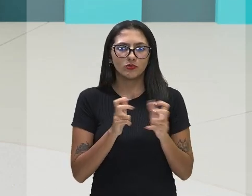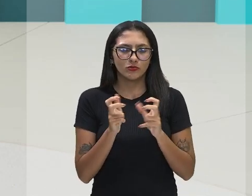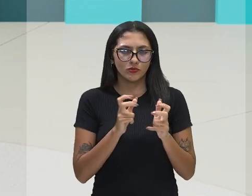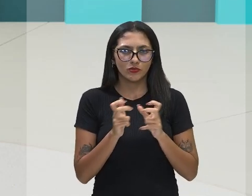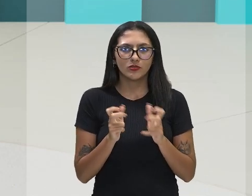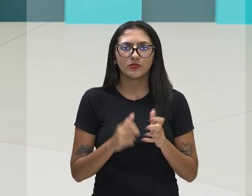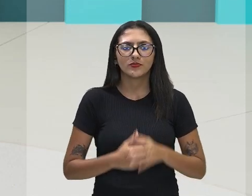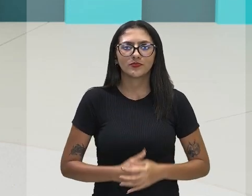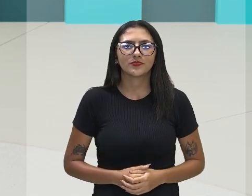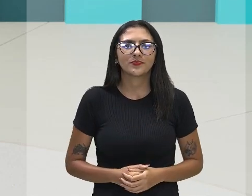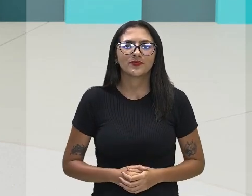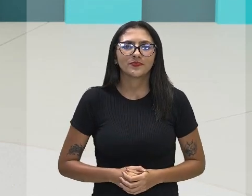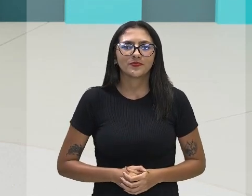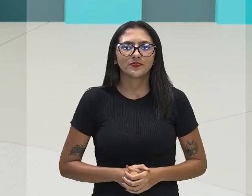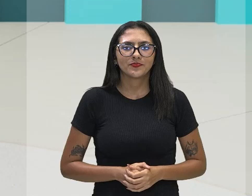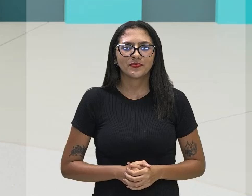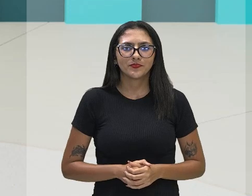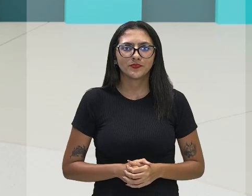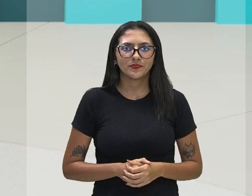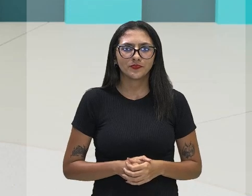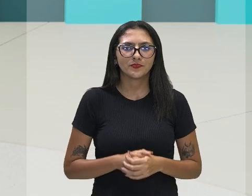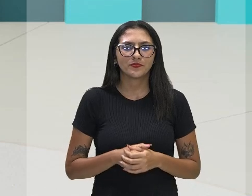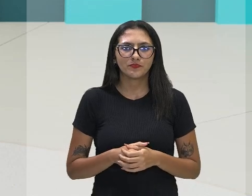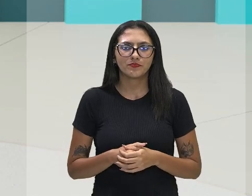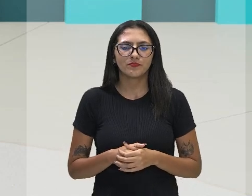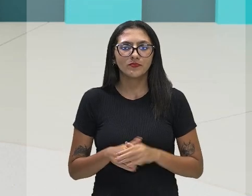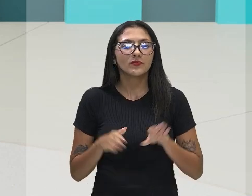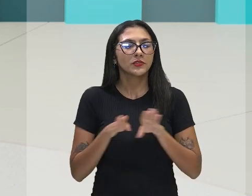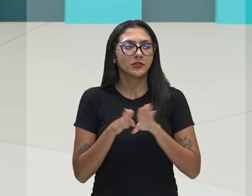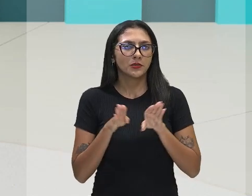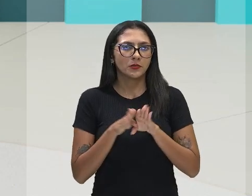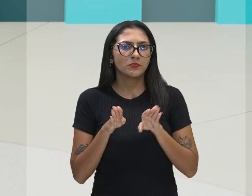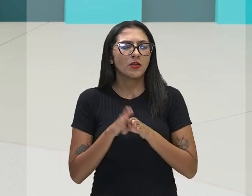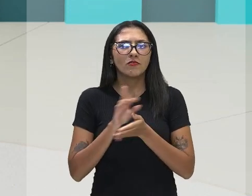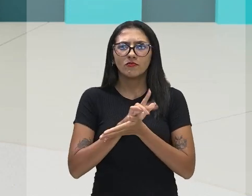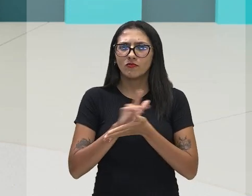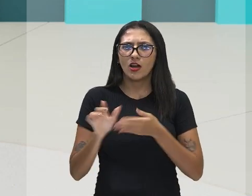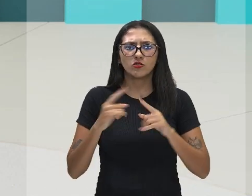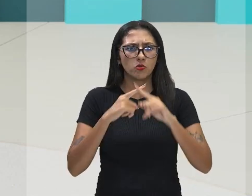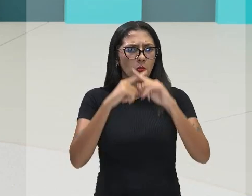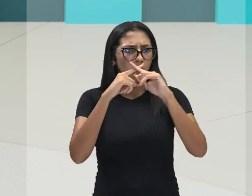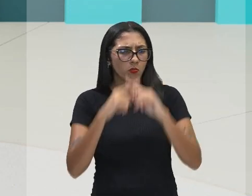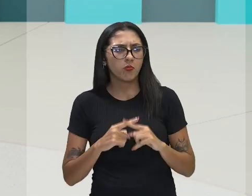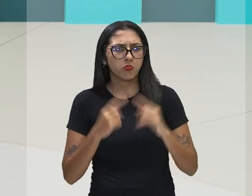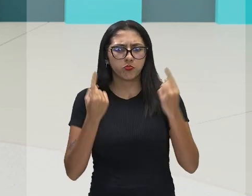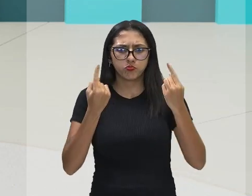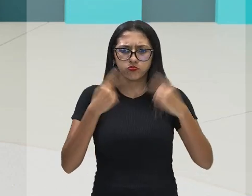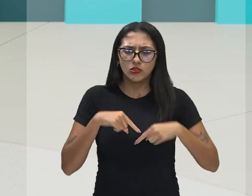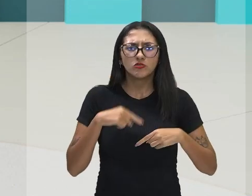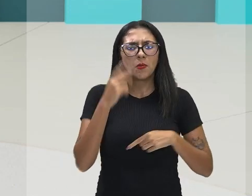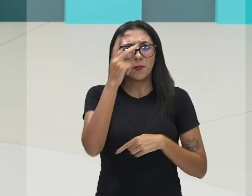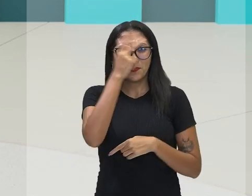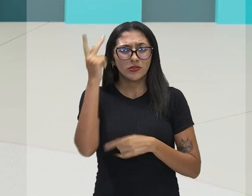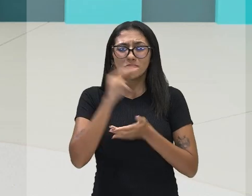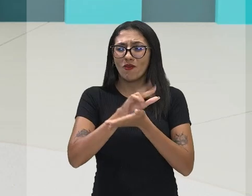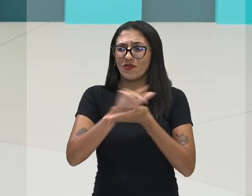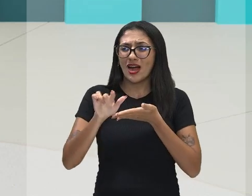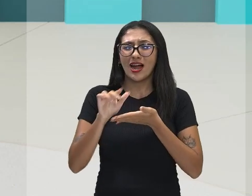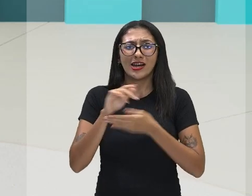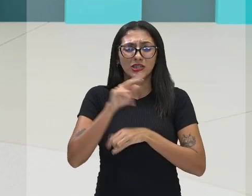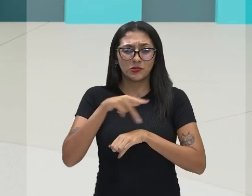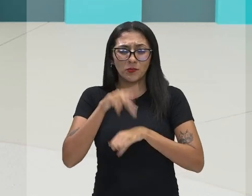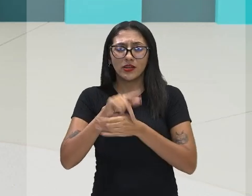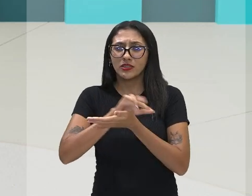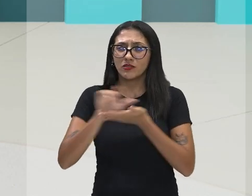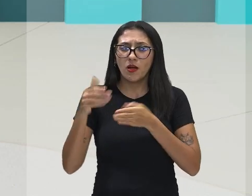do virtual. Há até mesmo torneios organizados com pessoas de todo o mundo e em qualquer